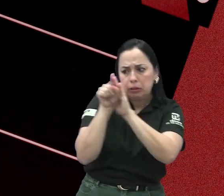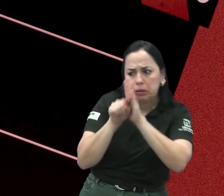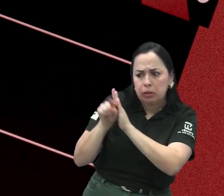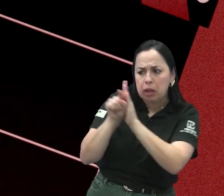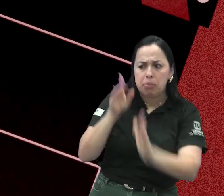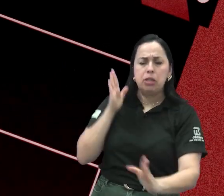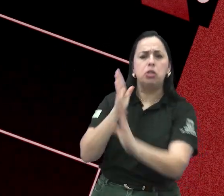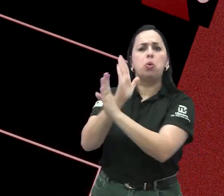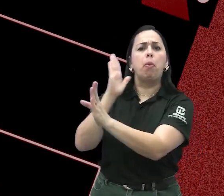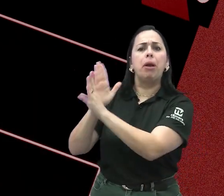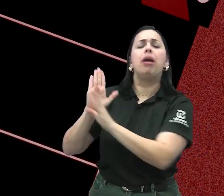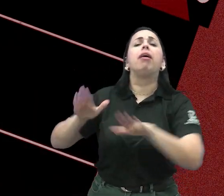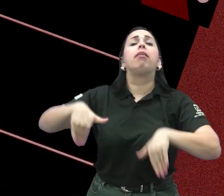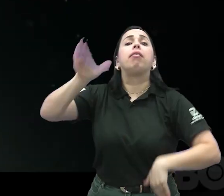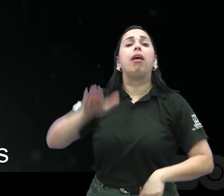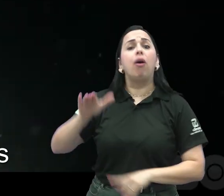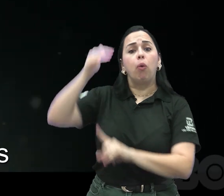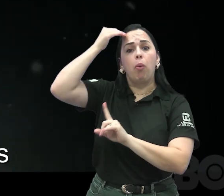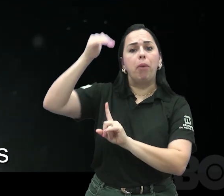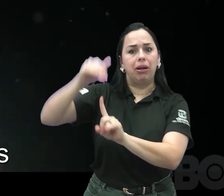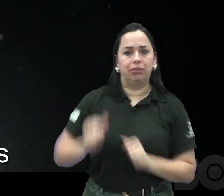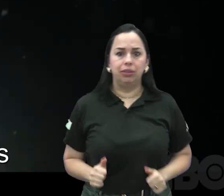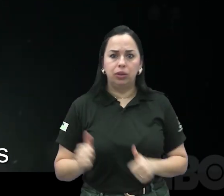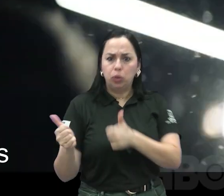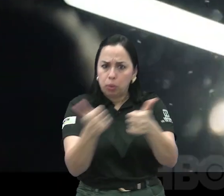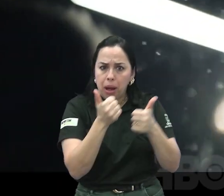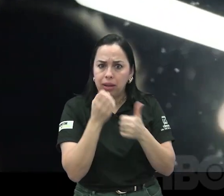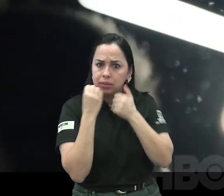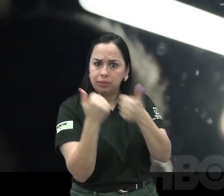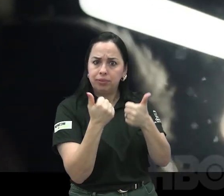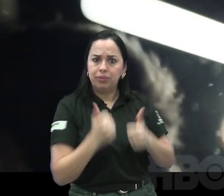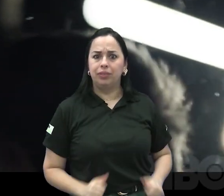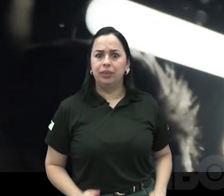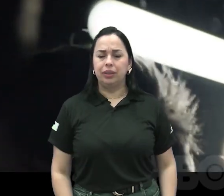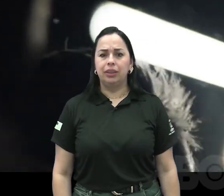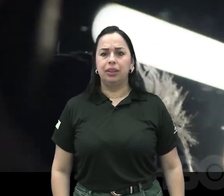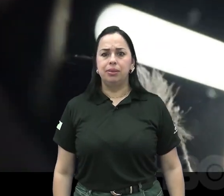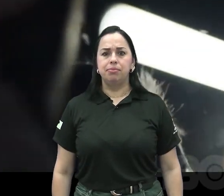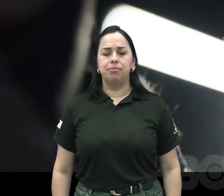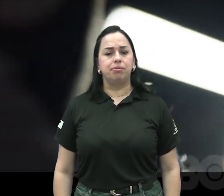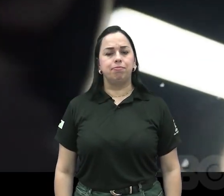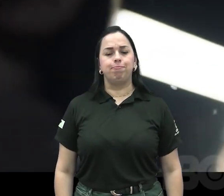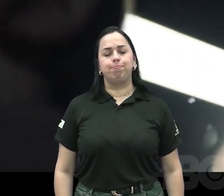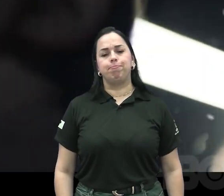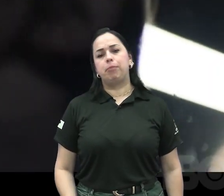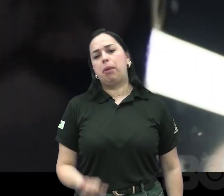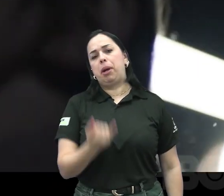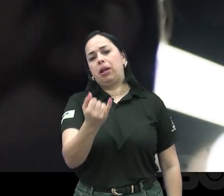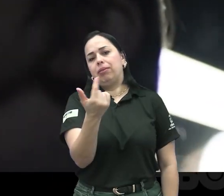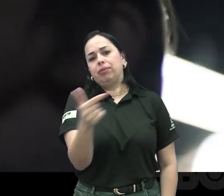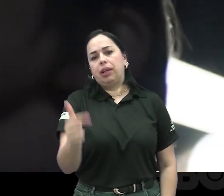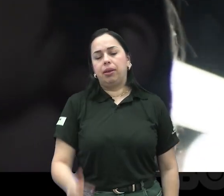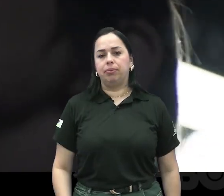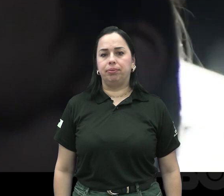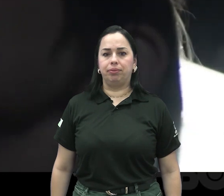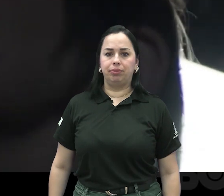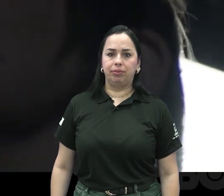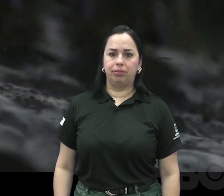tentar identificar os culpados. All of the good we did, it doesn't matter.